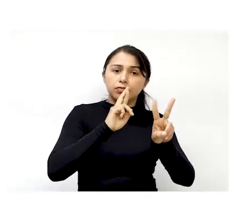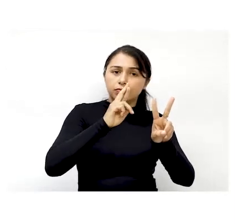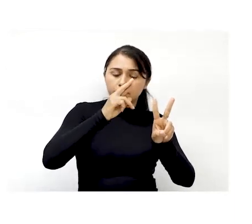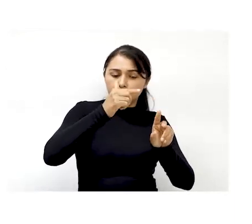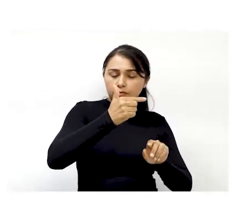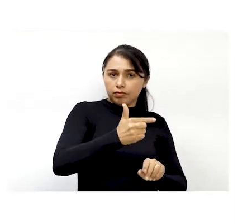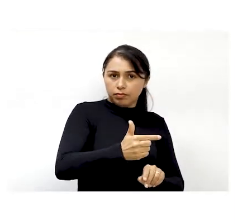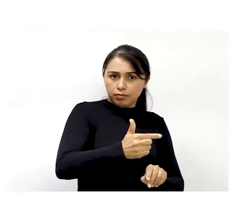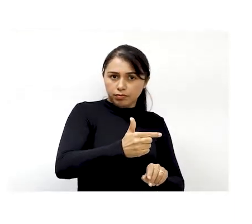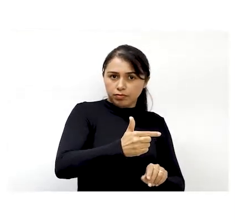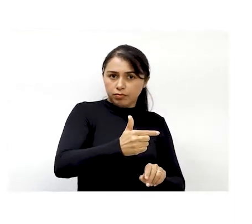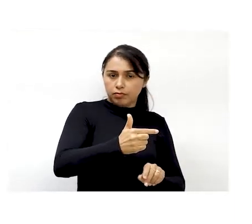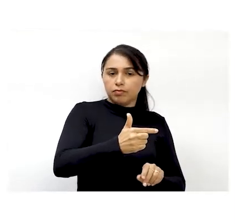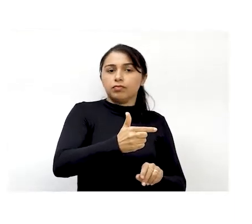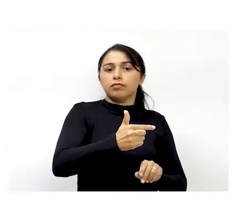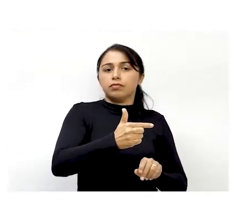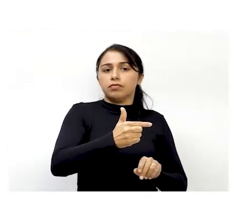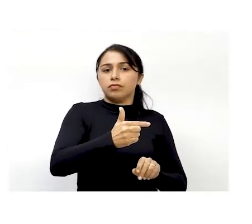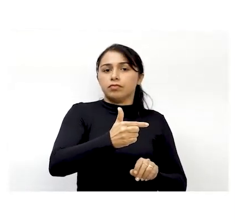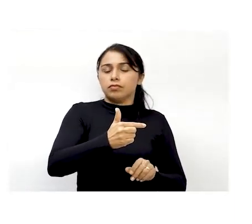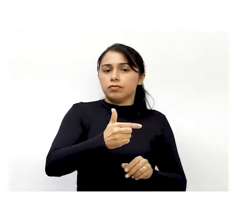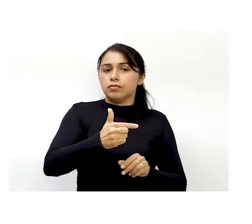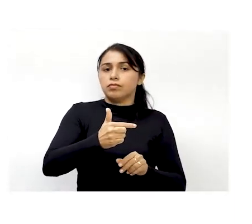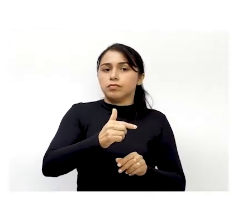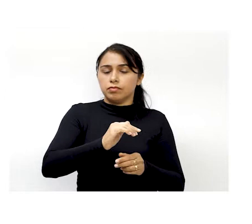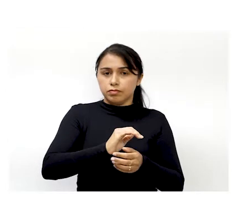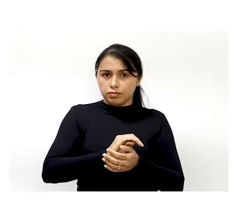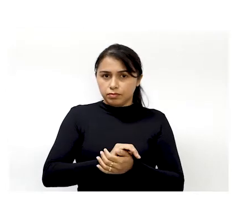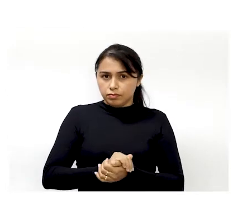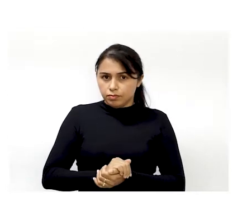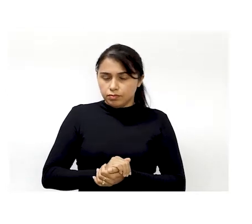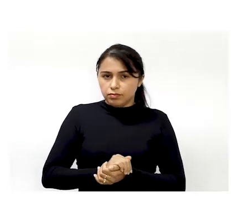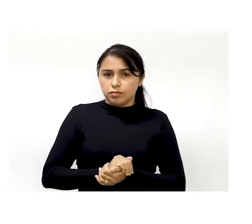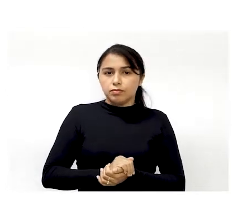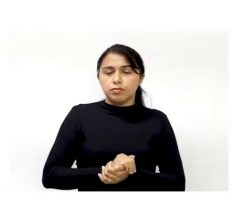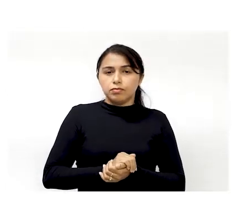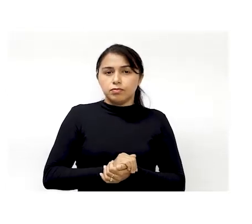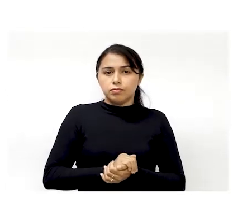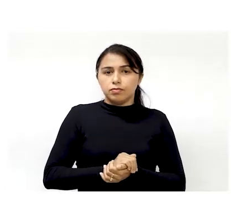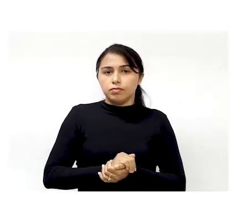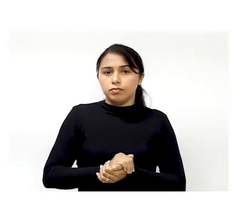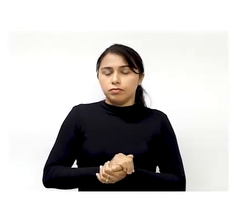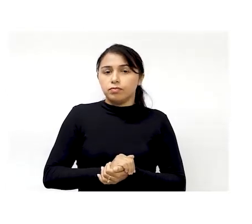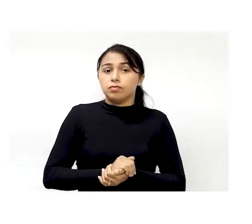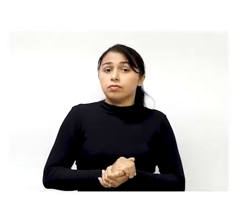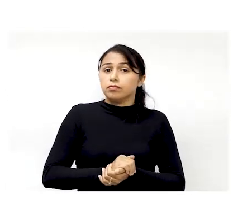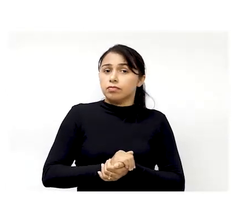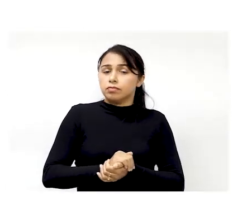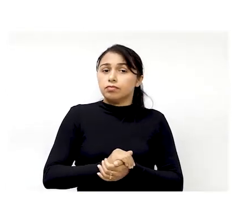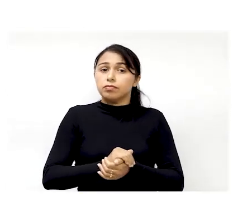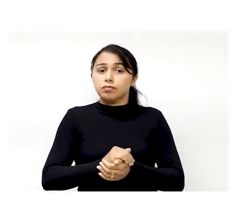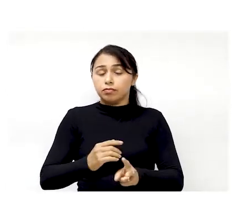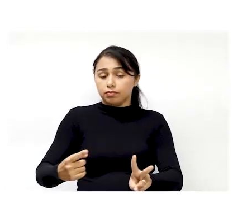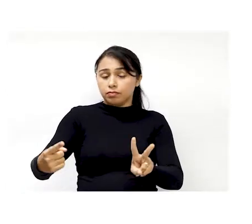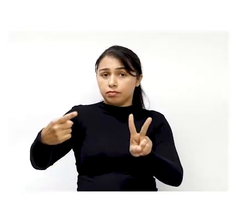4, que a gente sabe que é um número exato, que é 2.